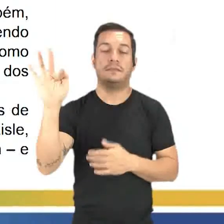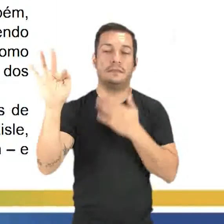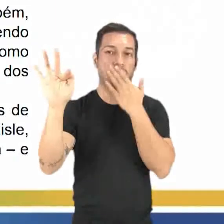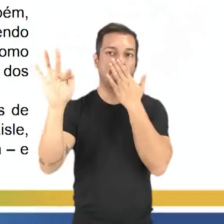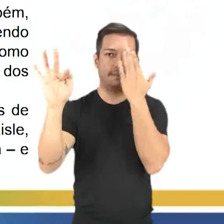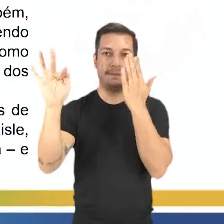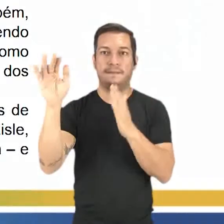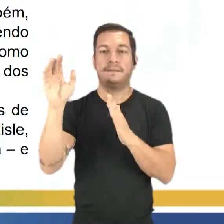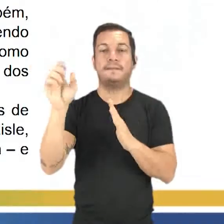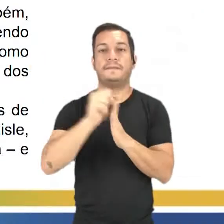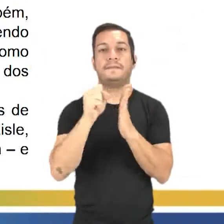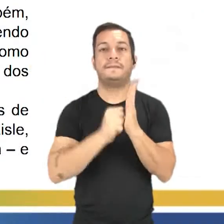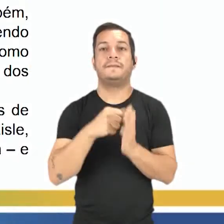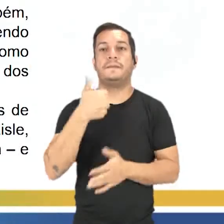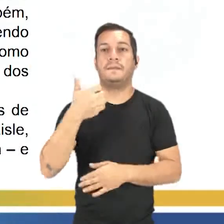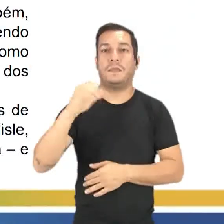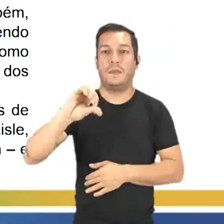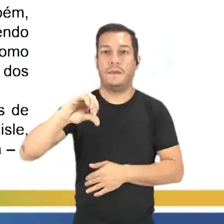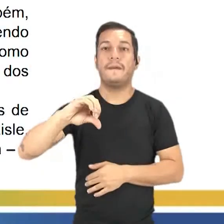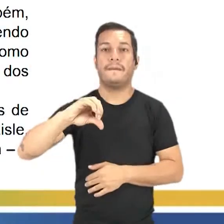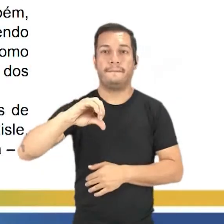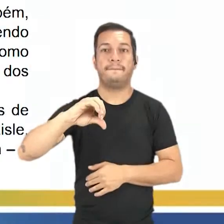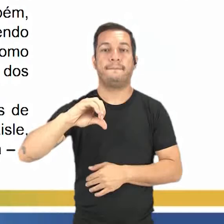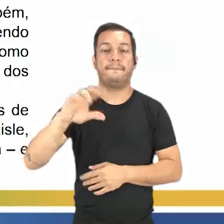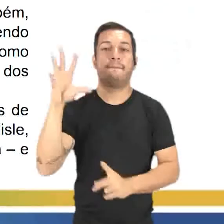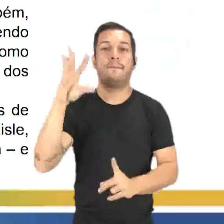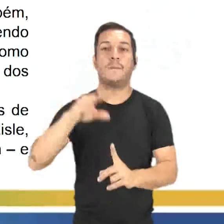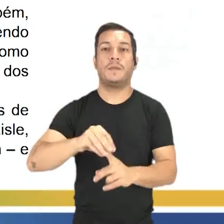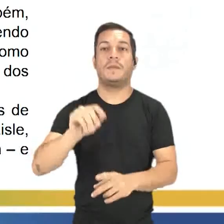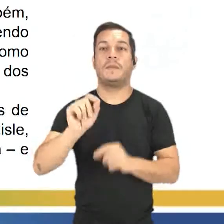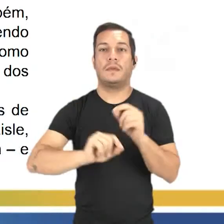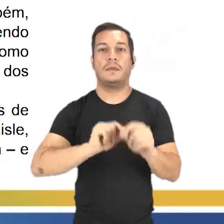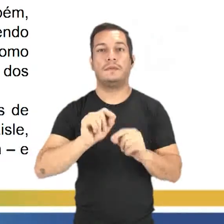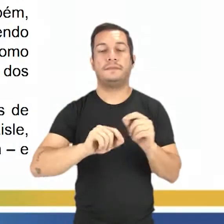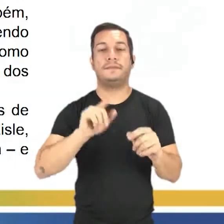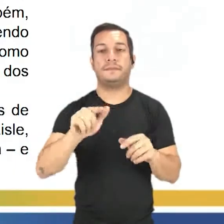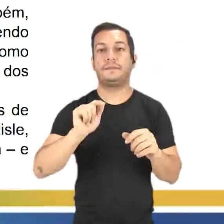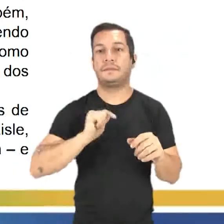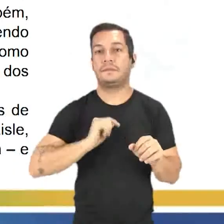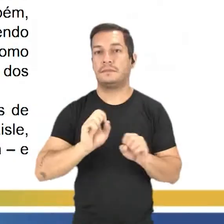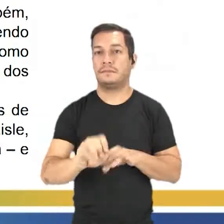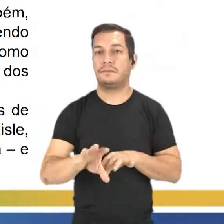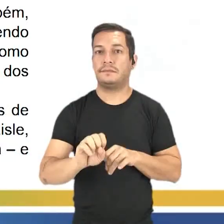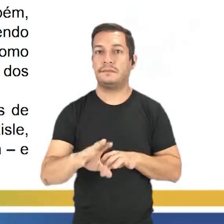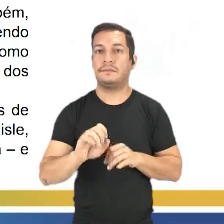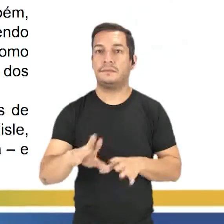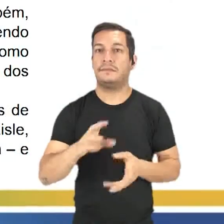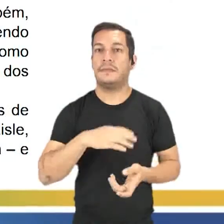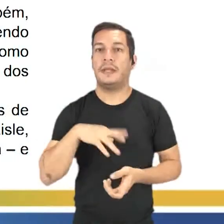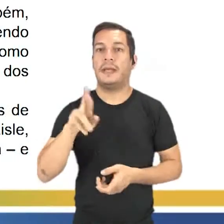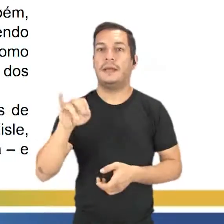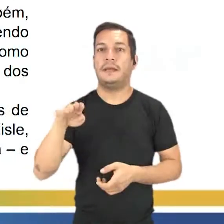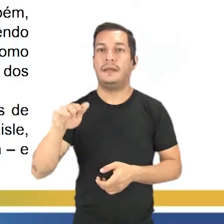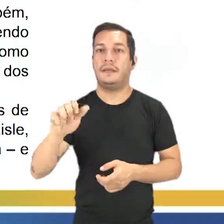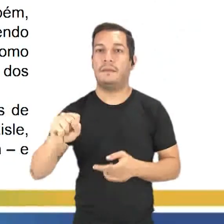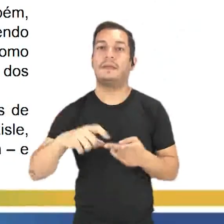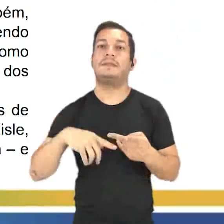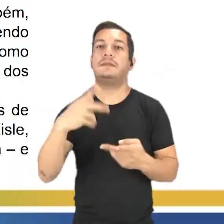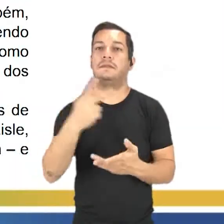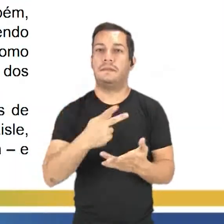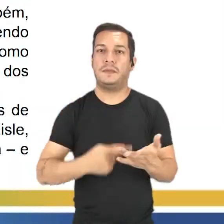idos do século XIX, com o objetivo de trabalhar as rimas perfeitas, as